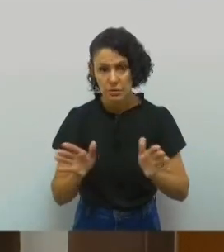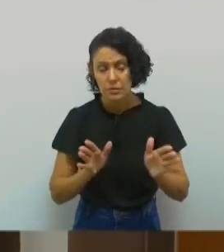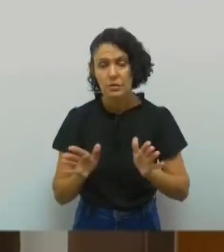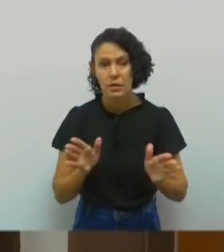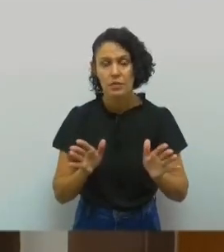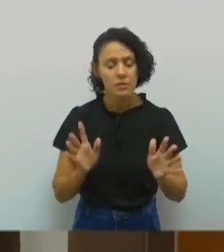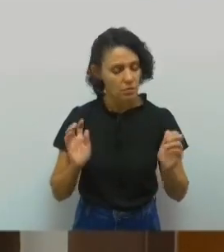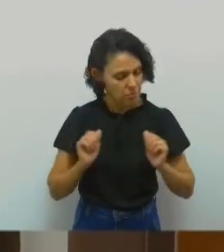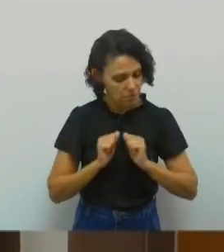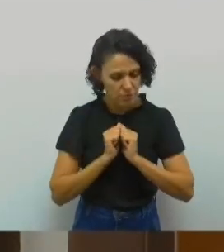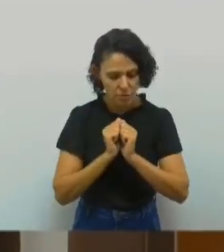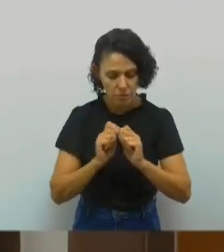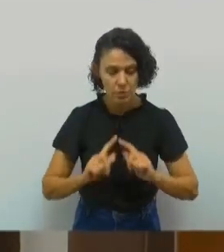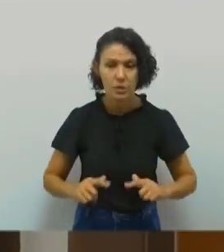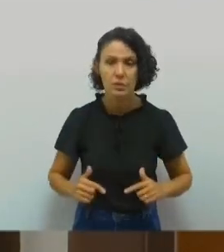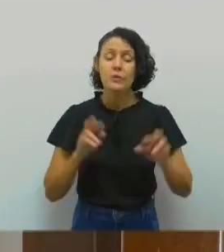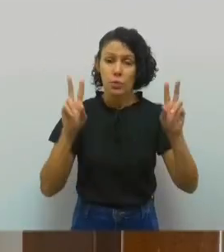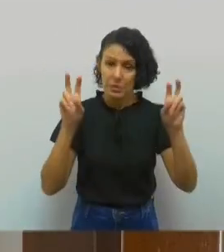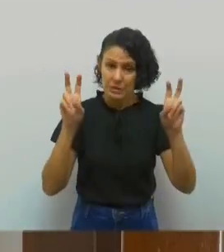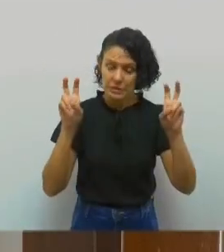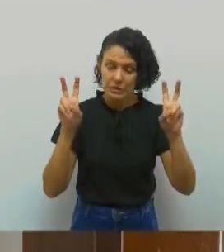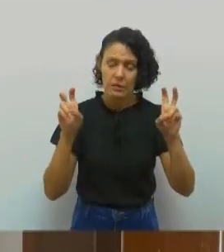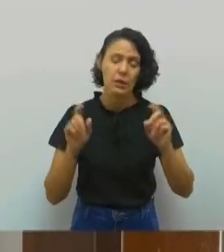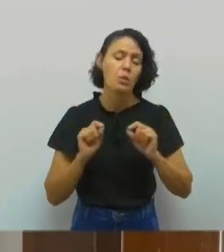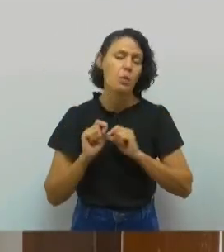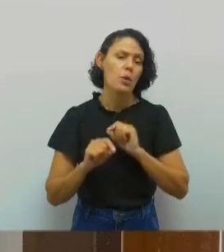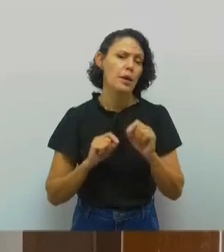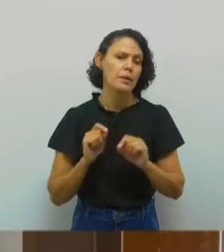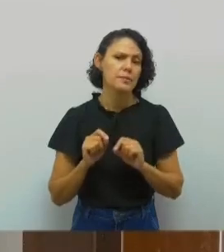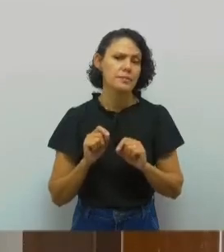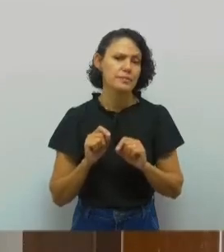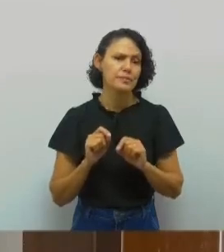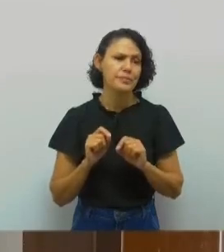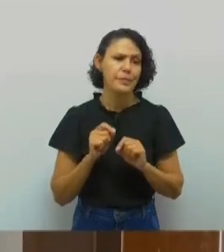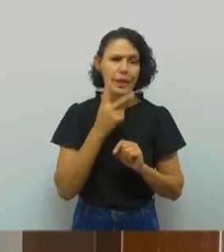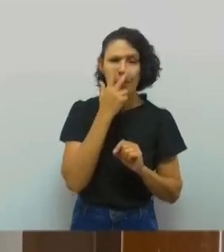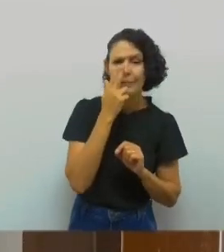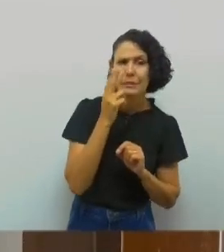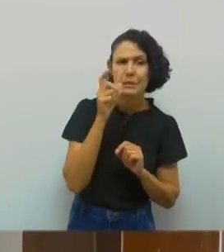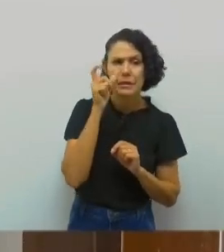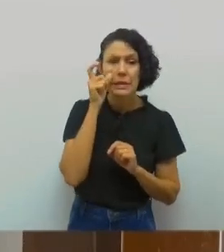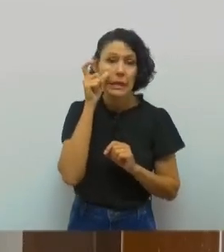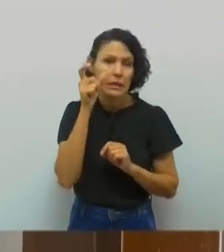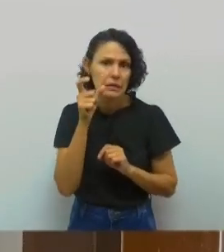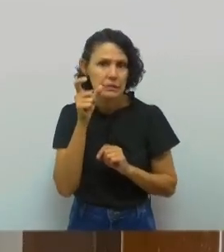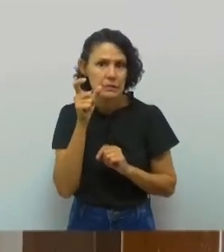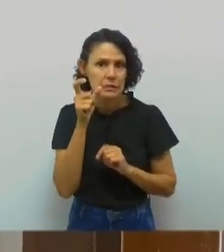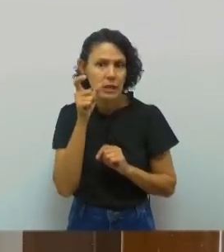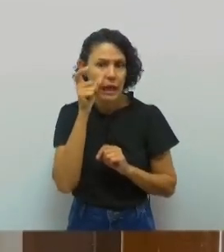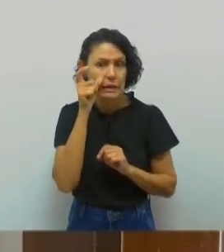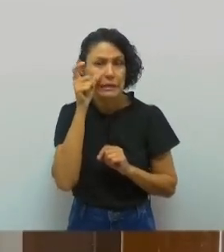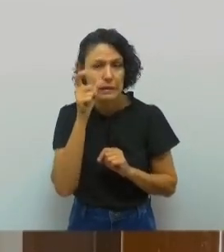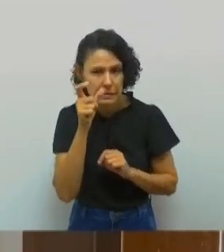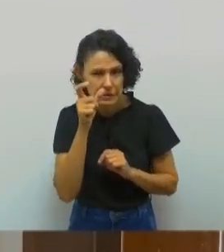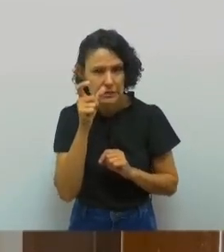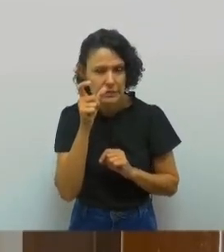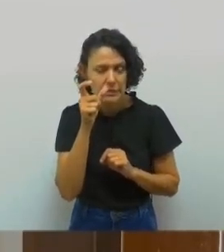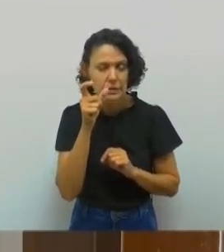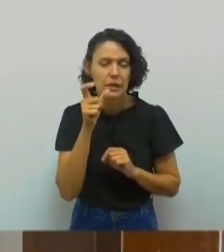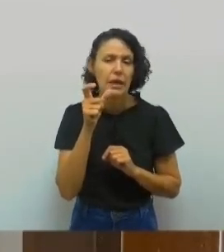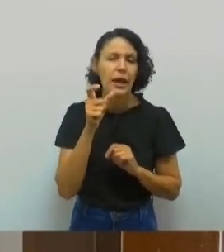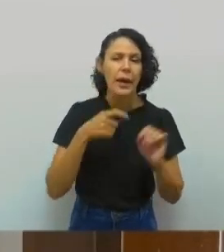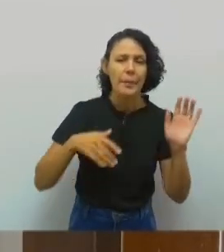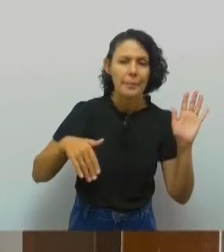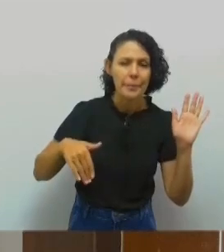também nessa defesa das praias tudo é interesse e em dominar as nossas